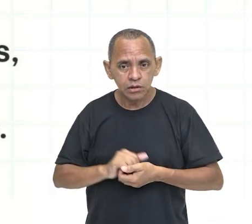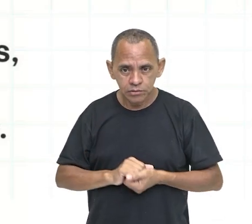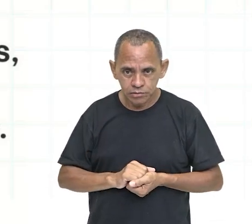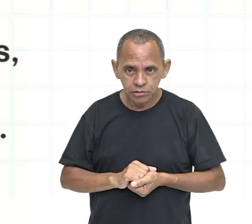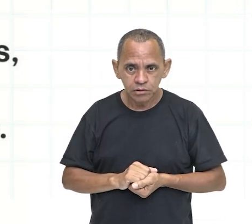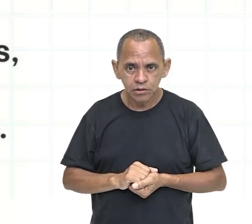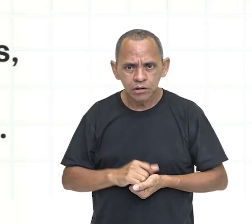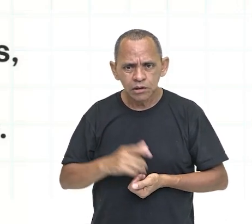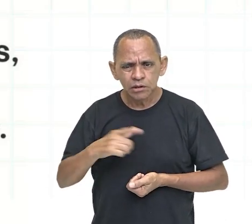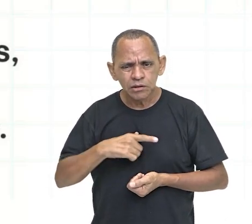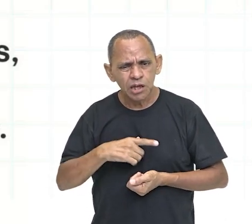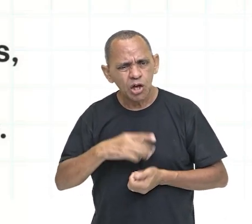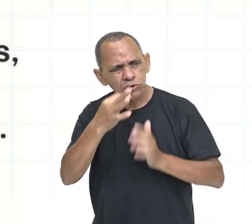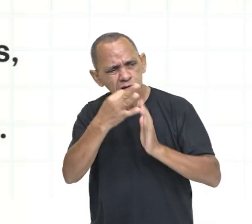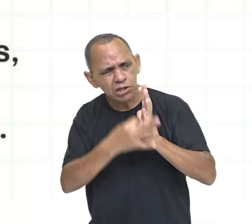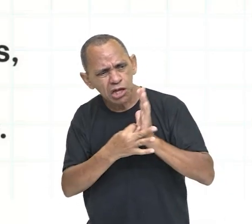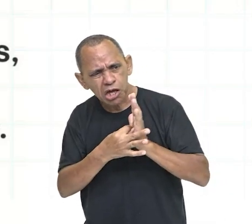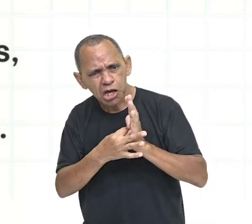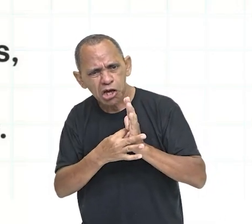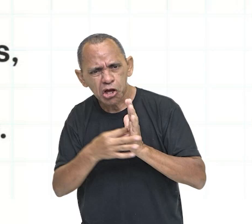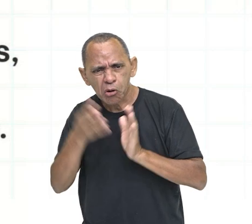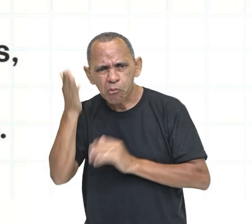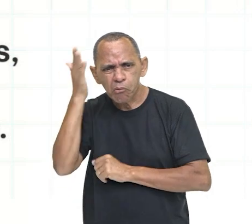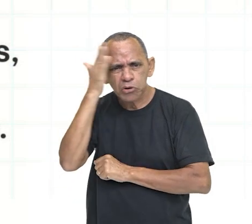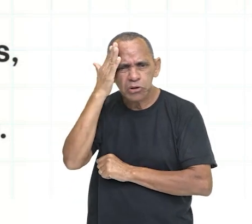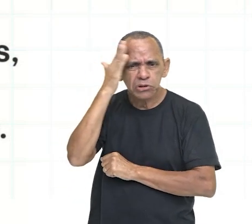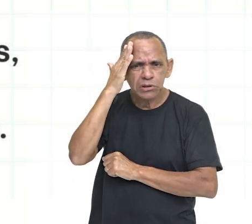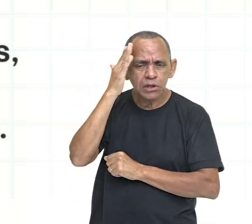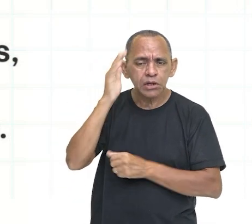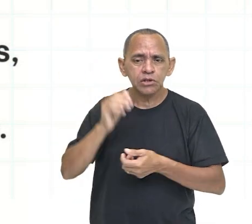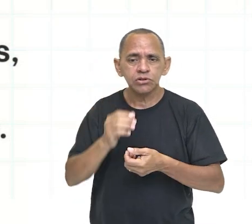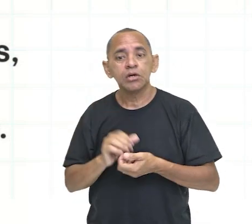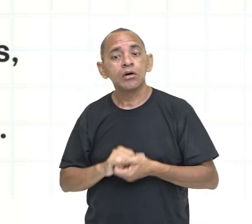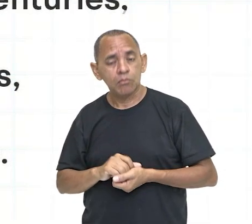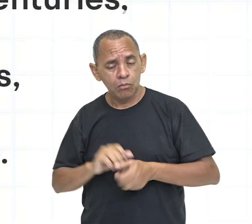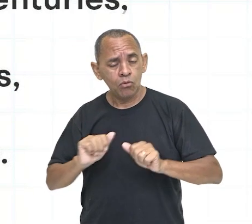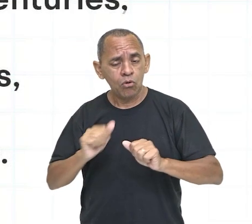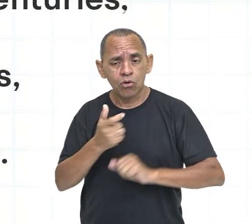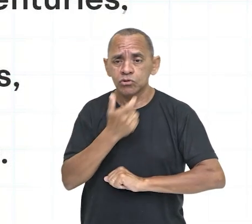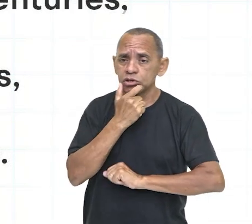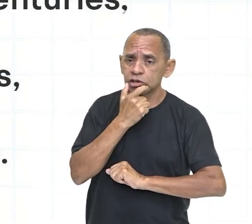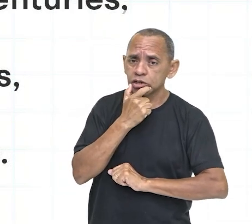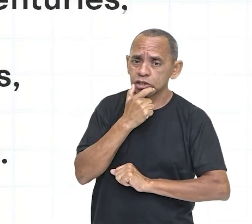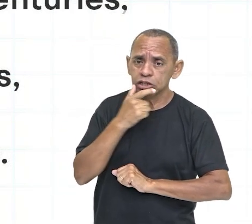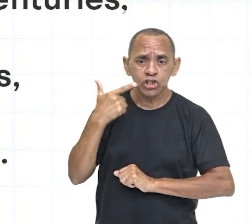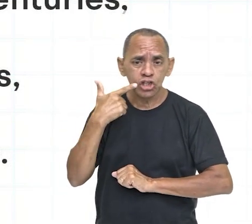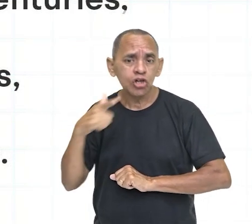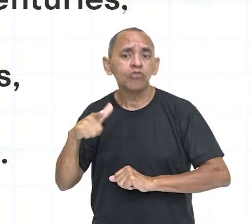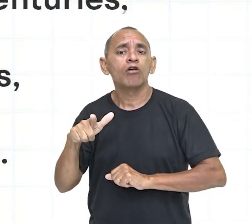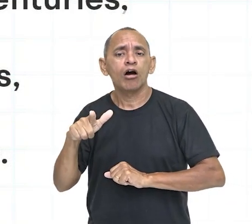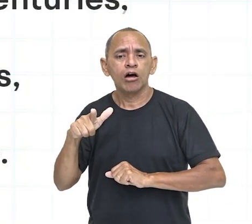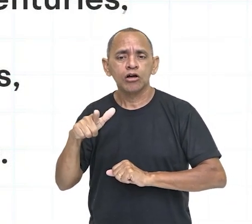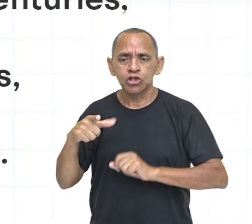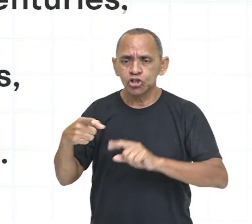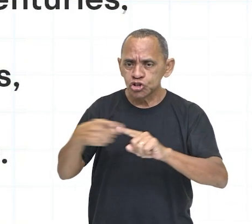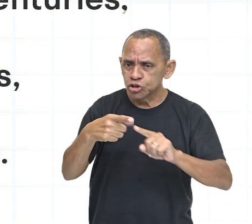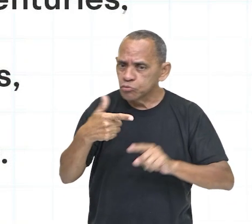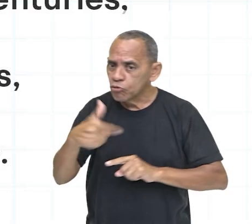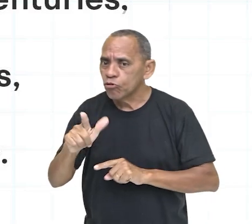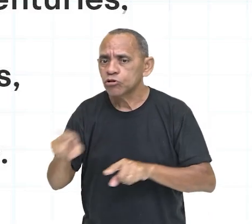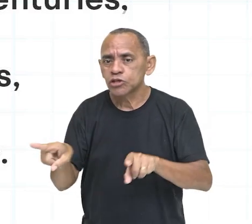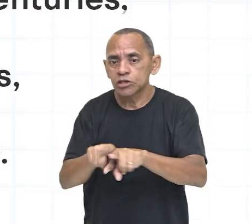texto que você não conhece muita coisa. Pode ser tanto em inglês como em outra língua qualquer. Qual é essa dica? É